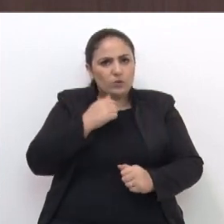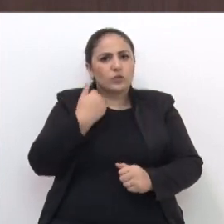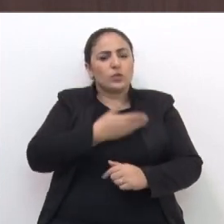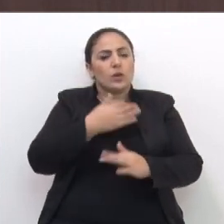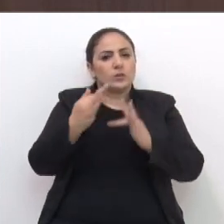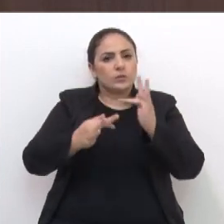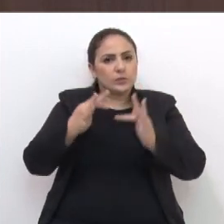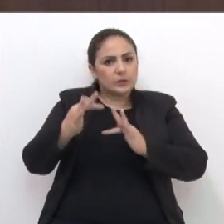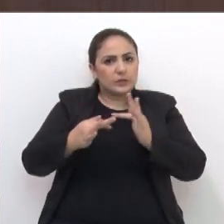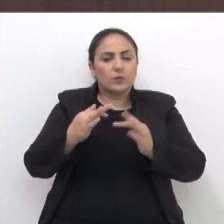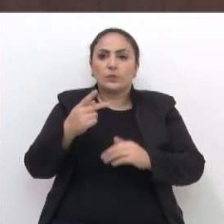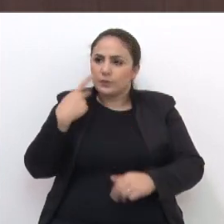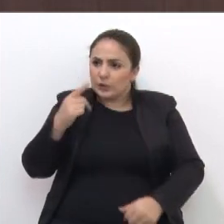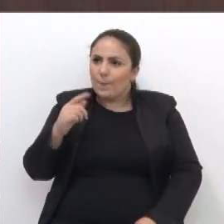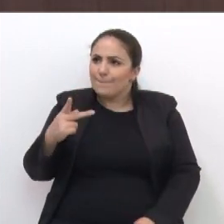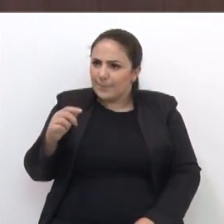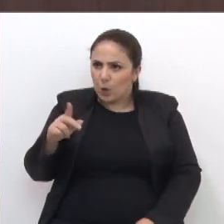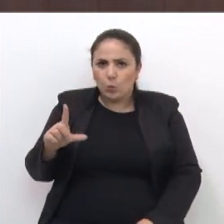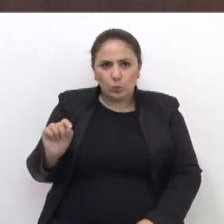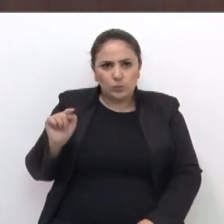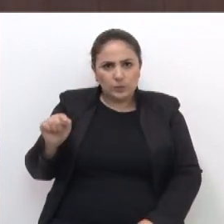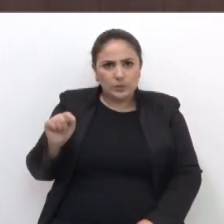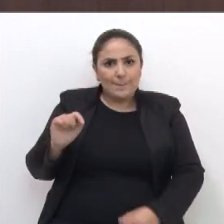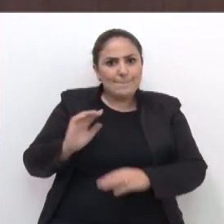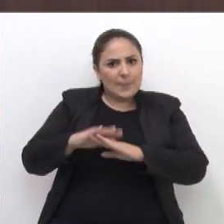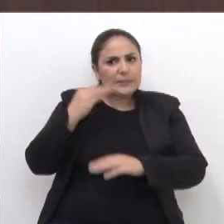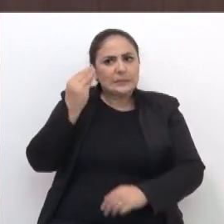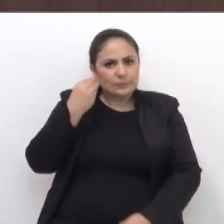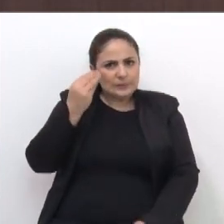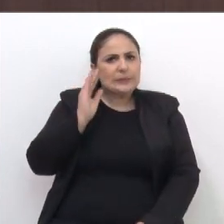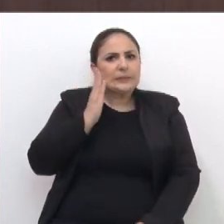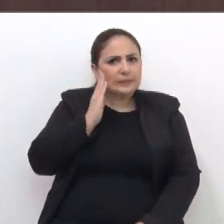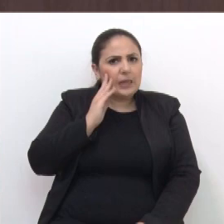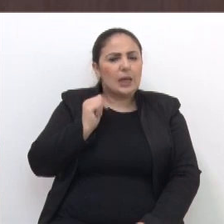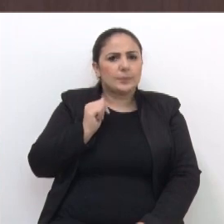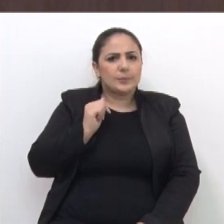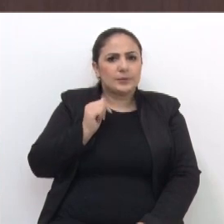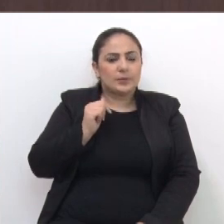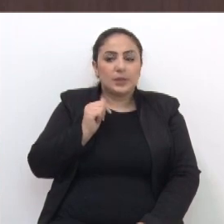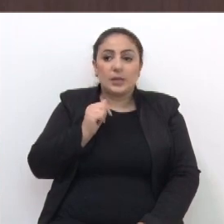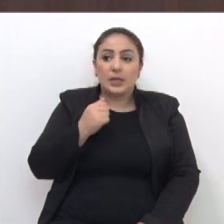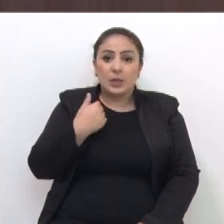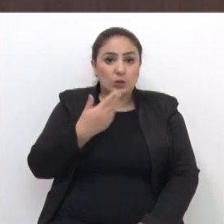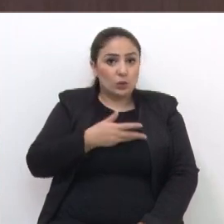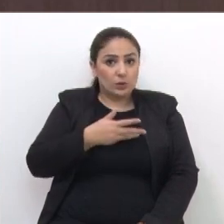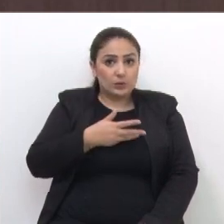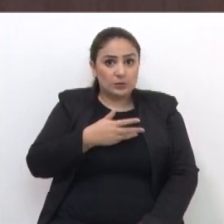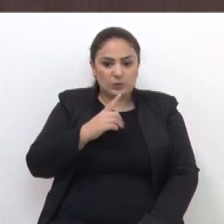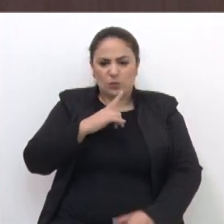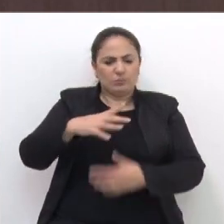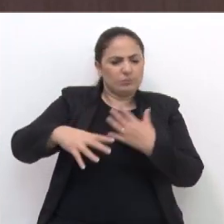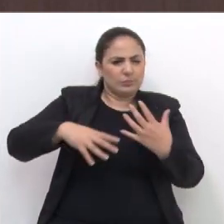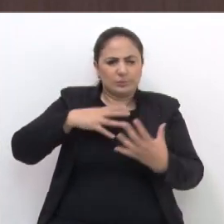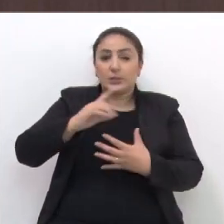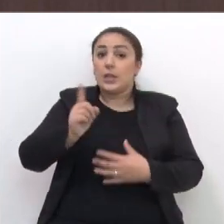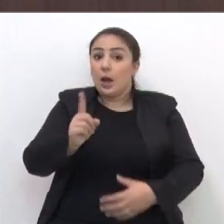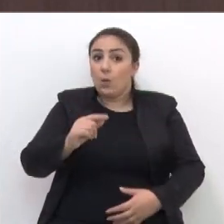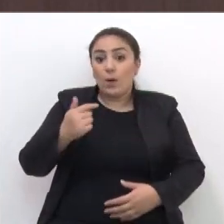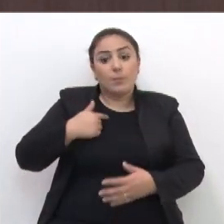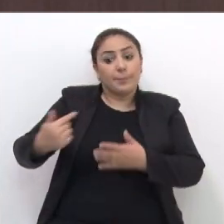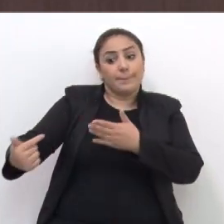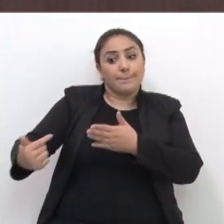acho que é a nossa função, né, vereador Paulo, que é um dos mais experientes da casa, e não estou aqui fazendo demagogia. Eu